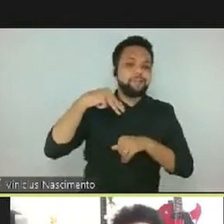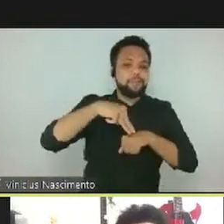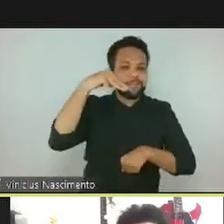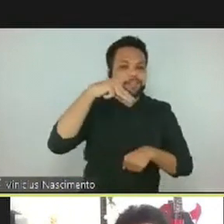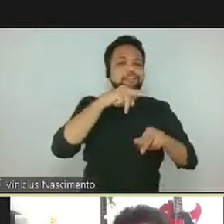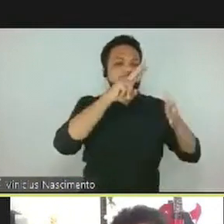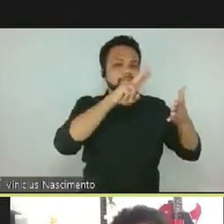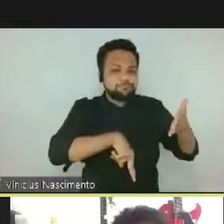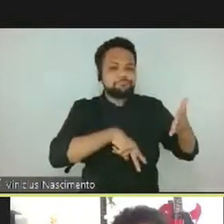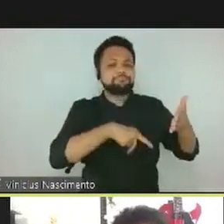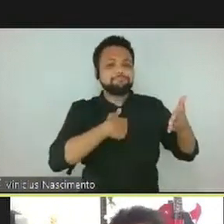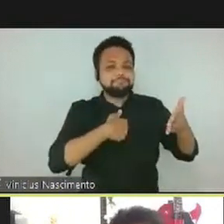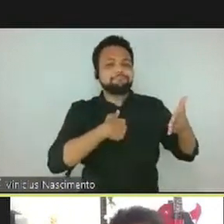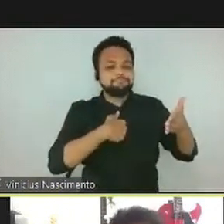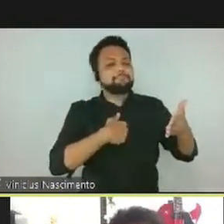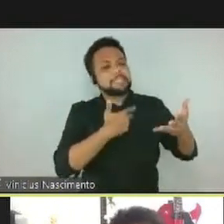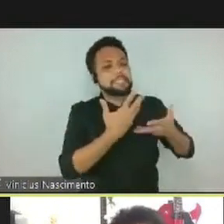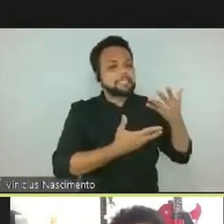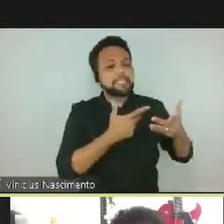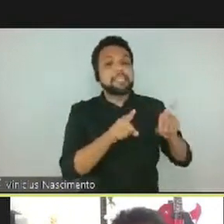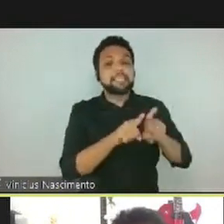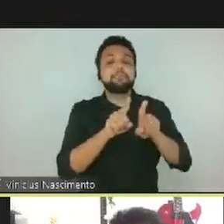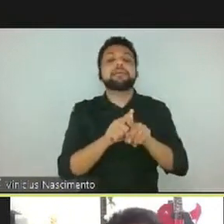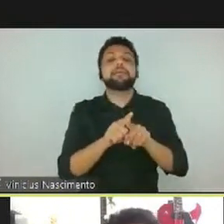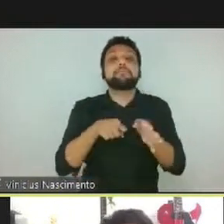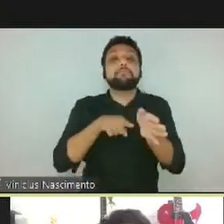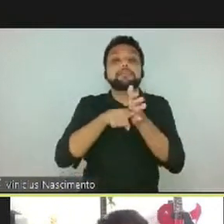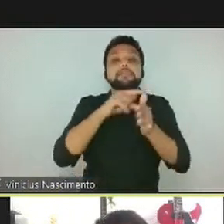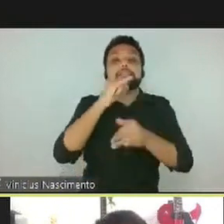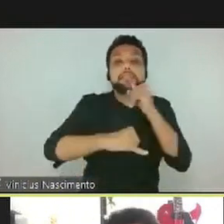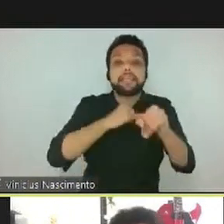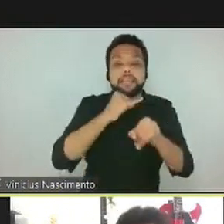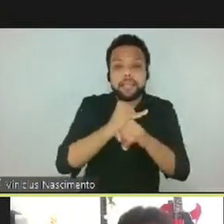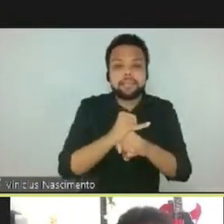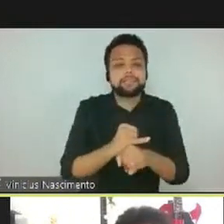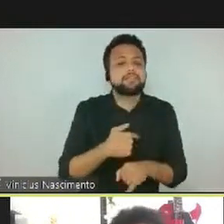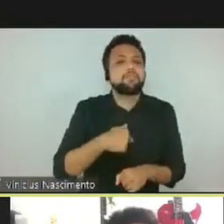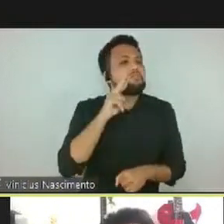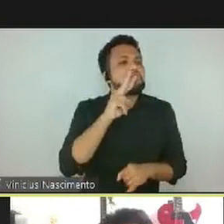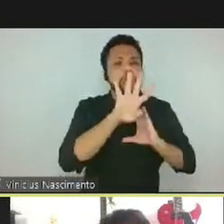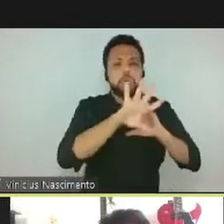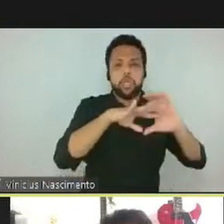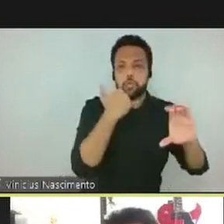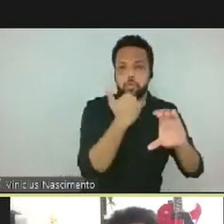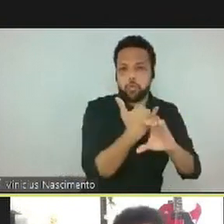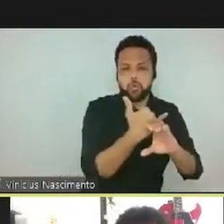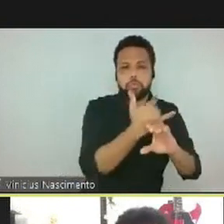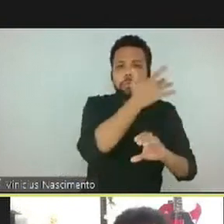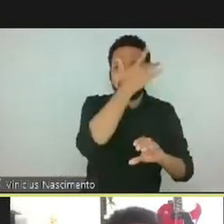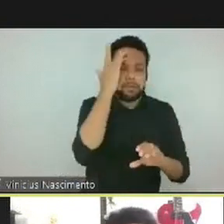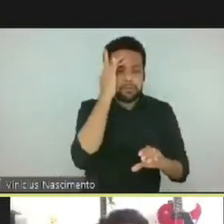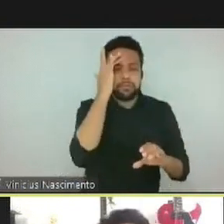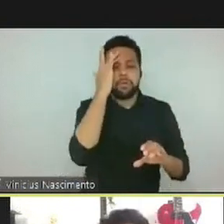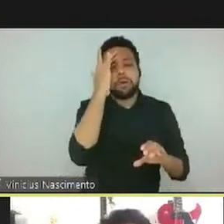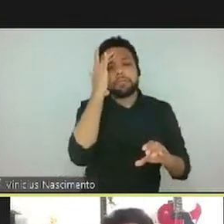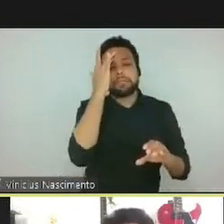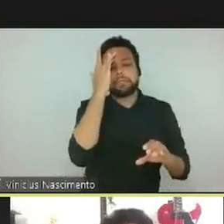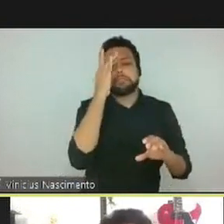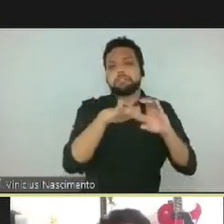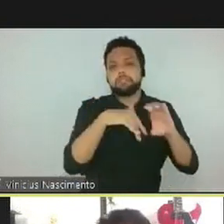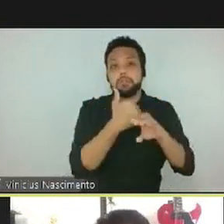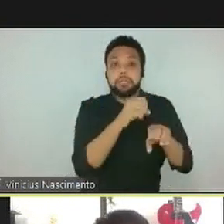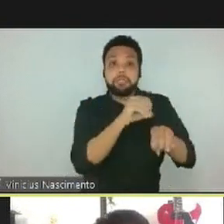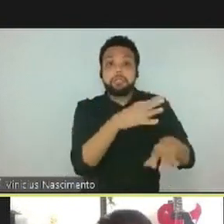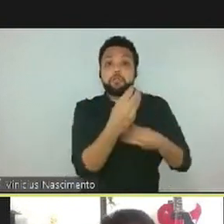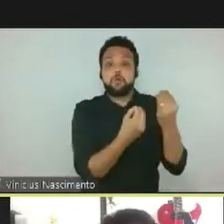E eu fui para a internet. Então eu olhei desde youtubers, professores ensinando desenho, até uma definição